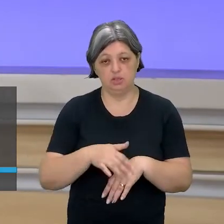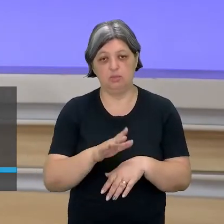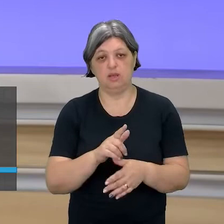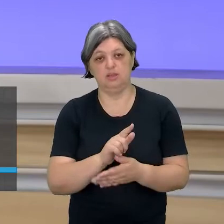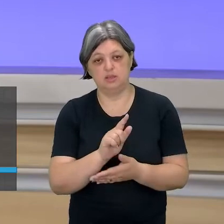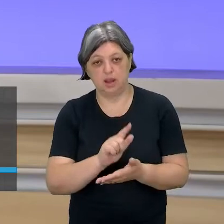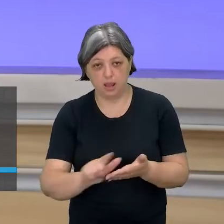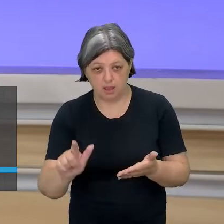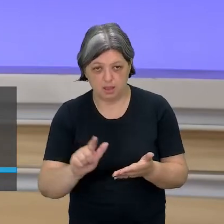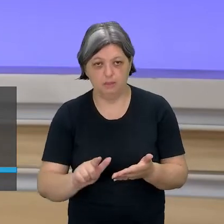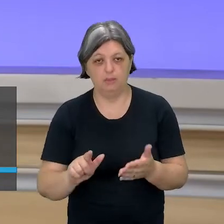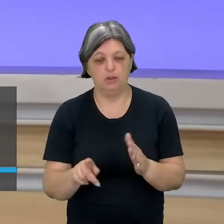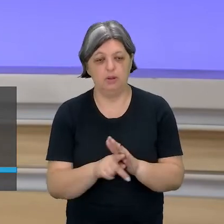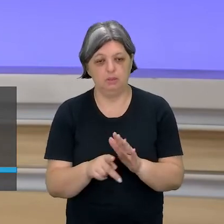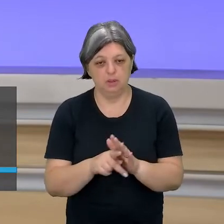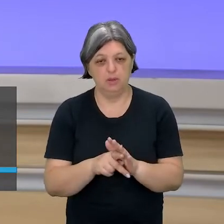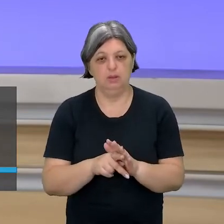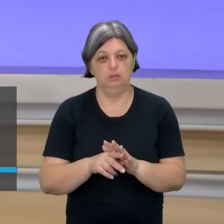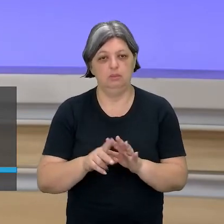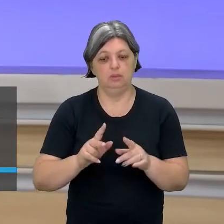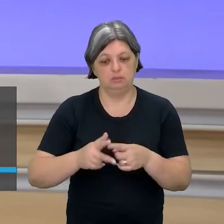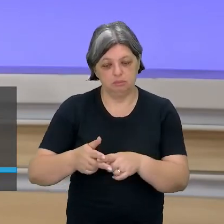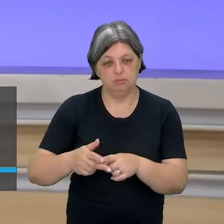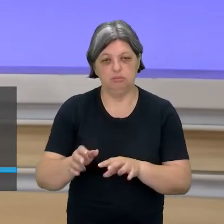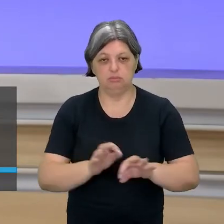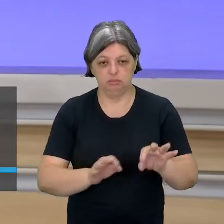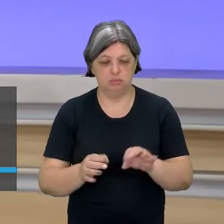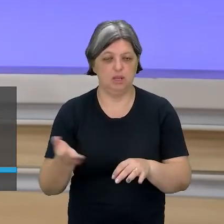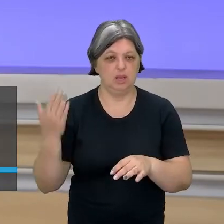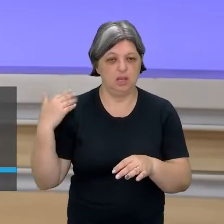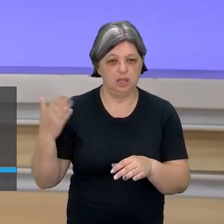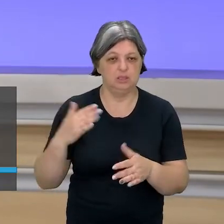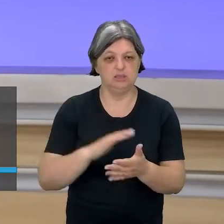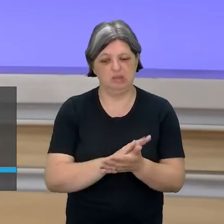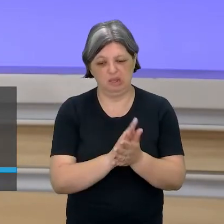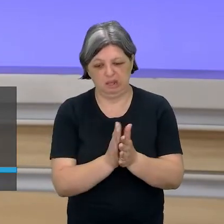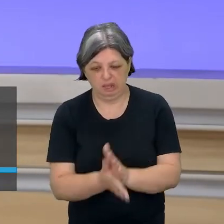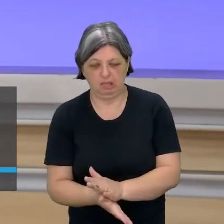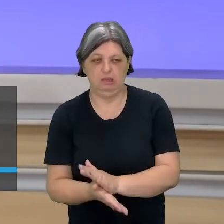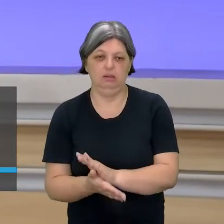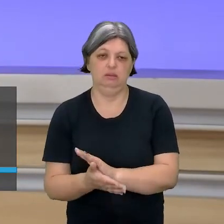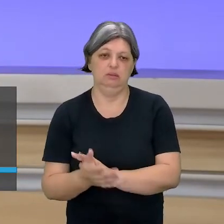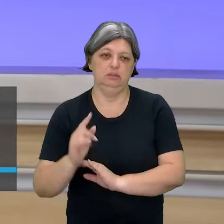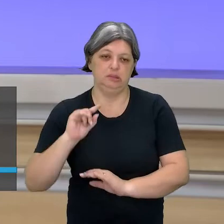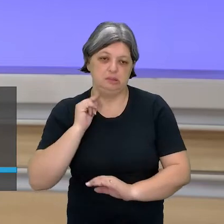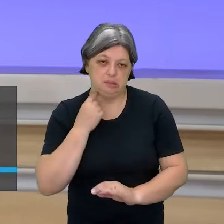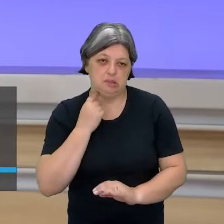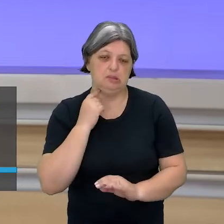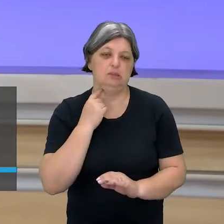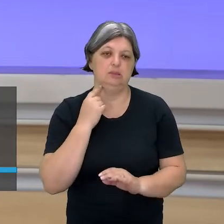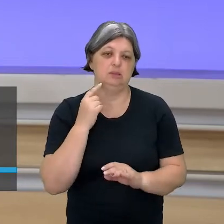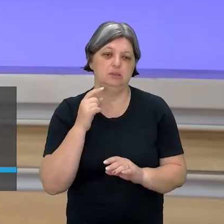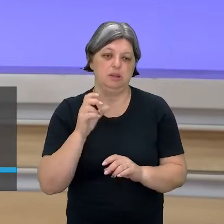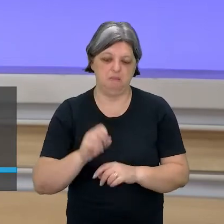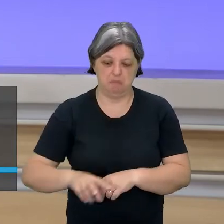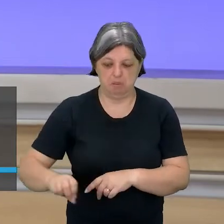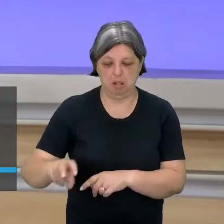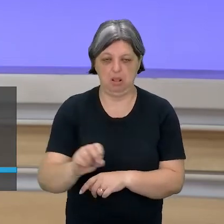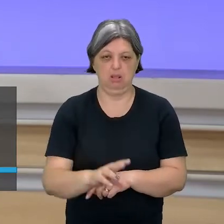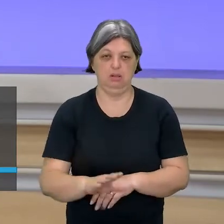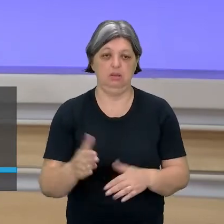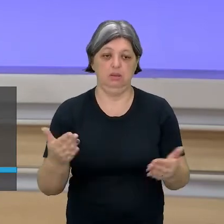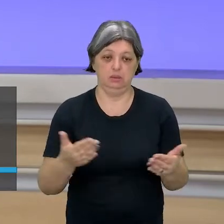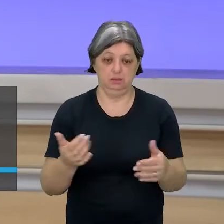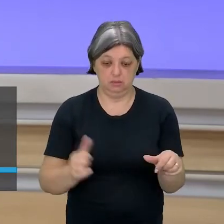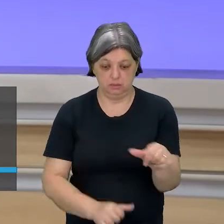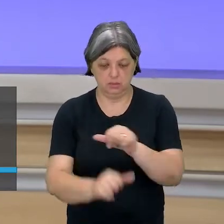de um ambiente que estava anteriormente degradado, que estava passando aí por um processo de poluição e contaminação. Então,